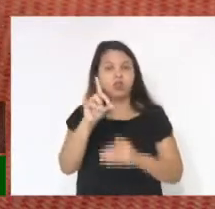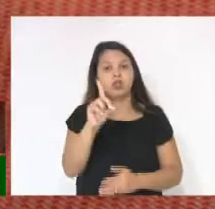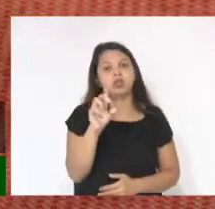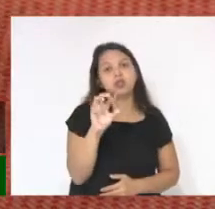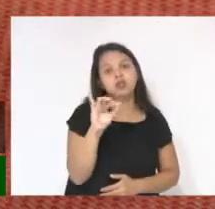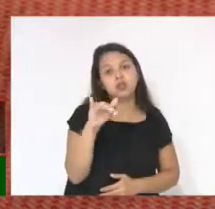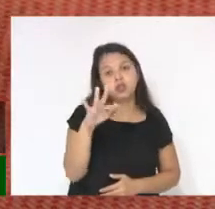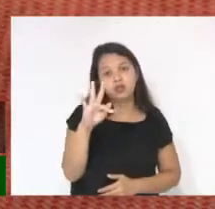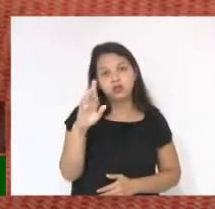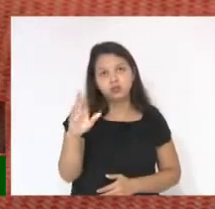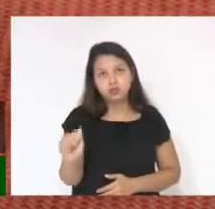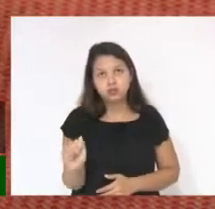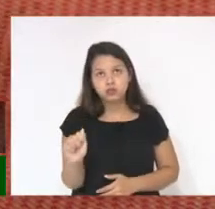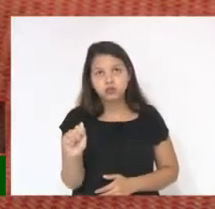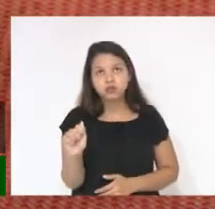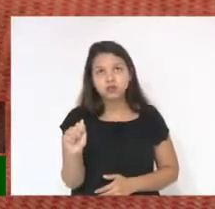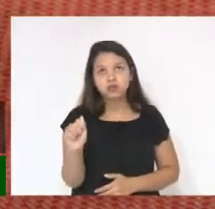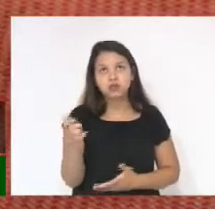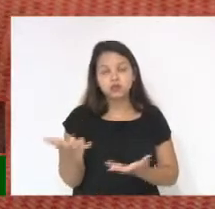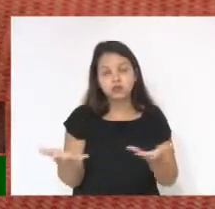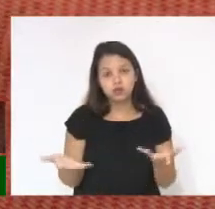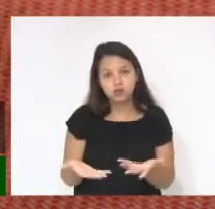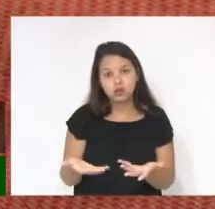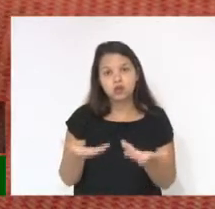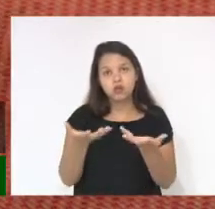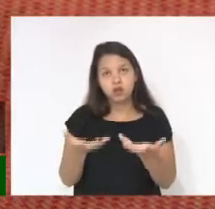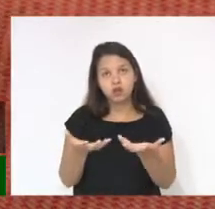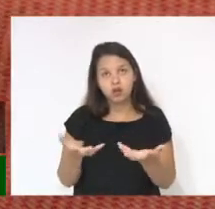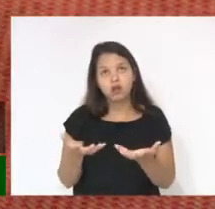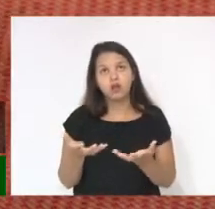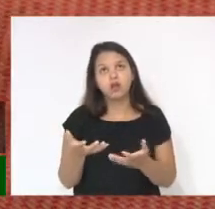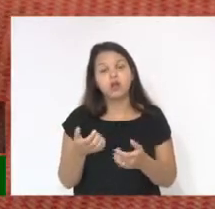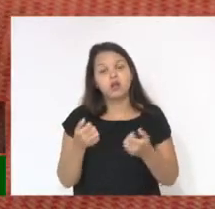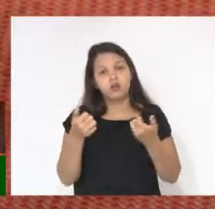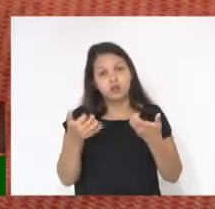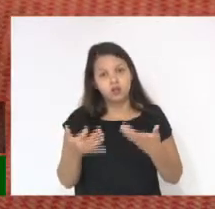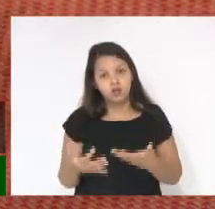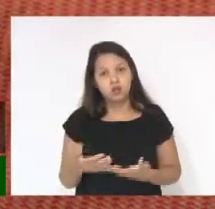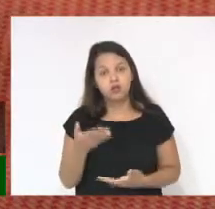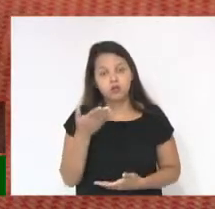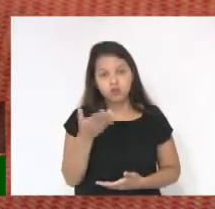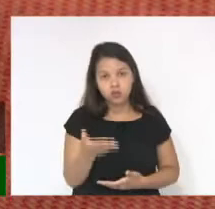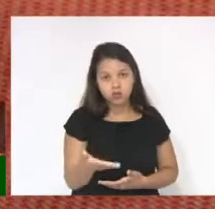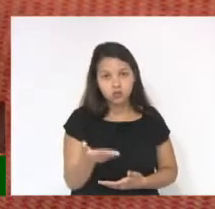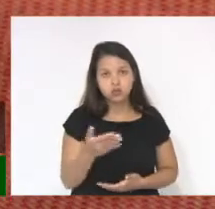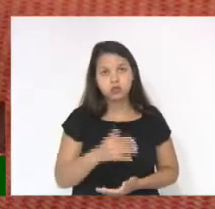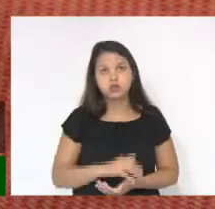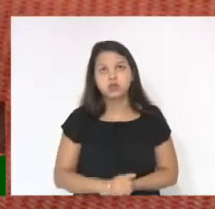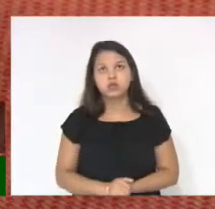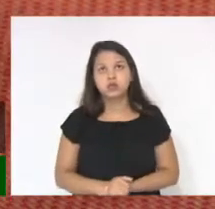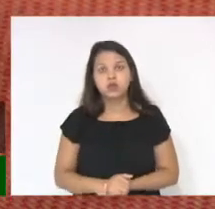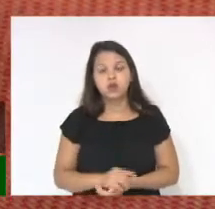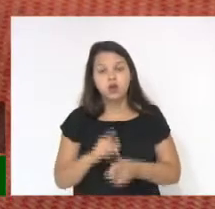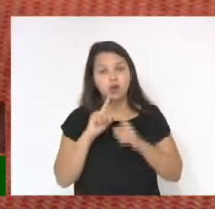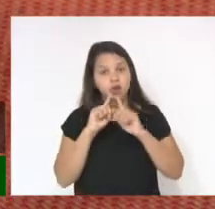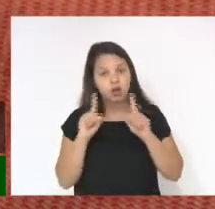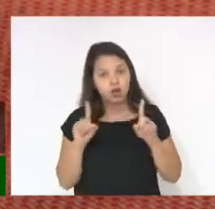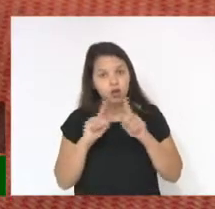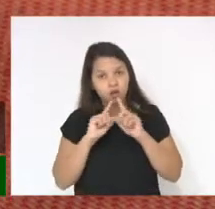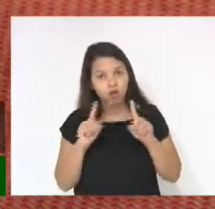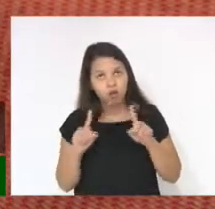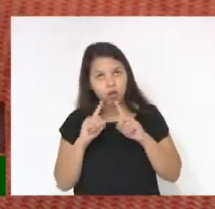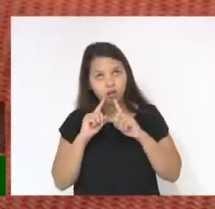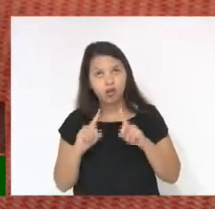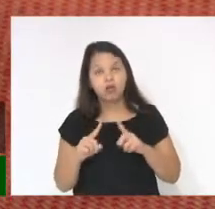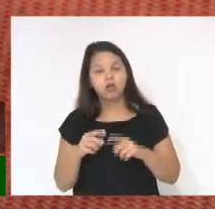E quero fazer coro aqui, deputado Berlanda, com Vossa Excelência, né, que reclama com